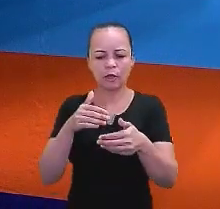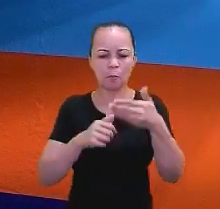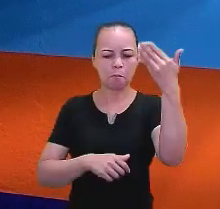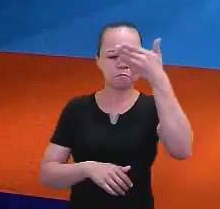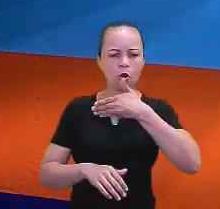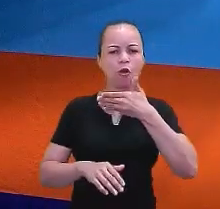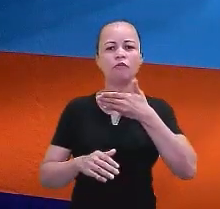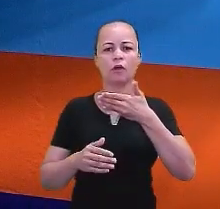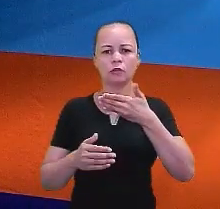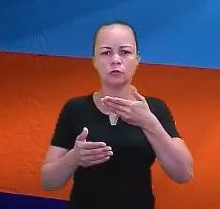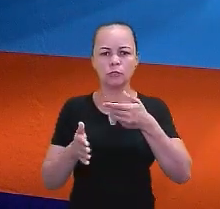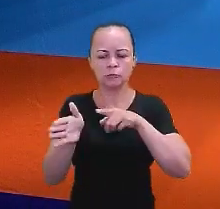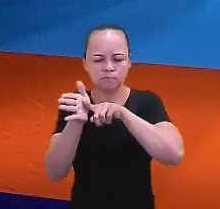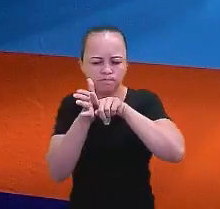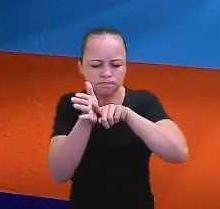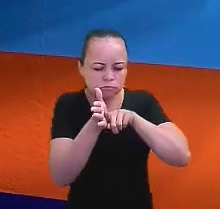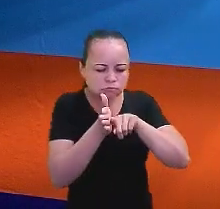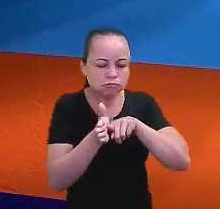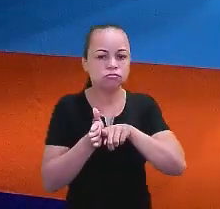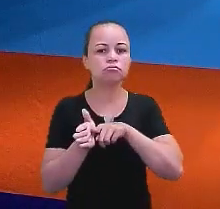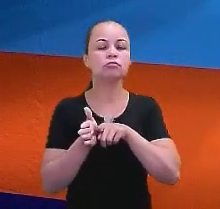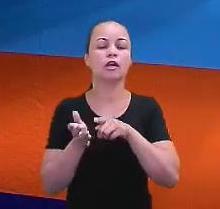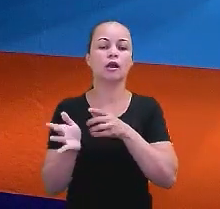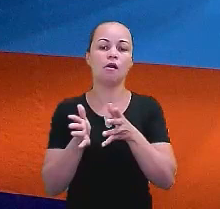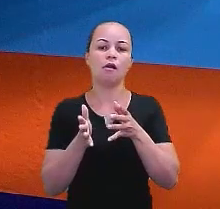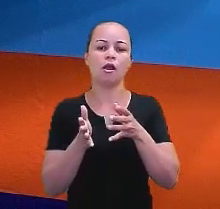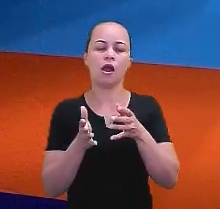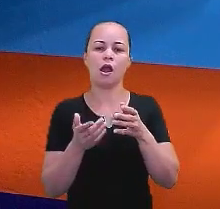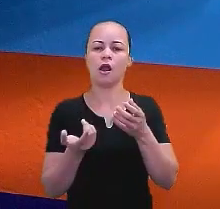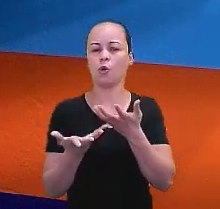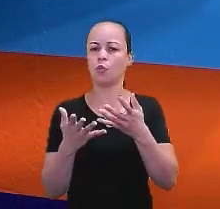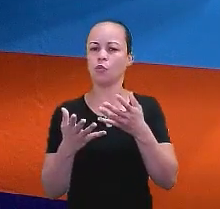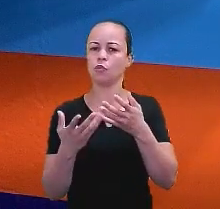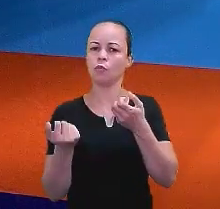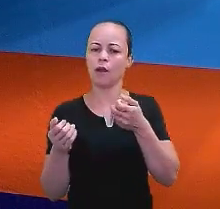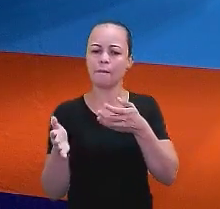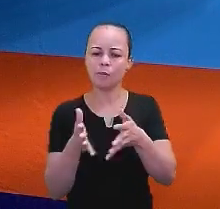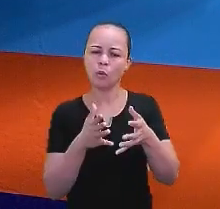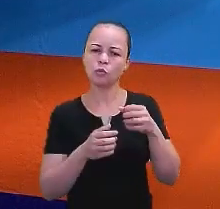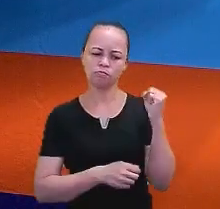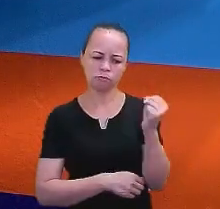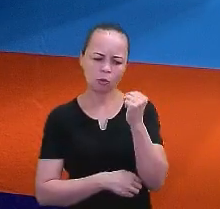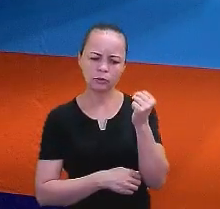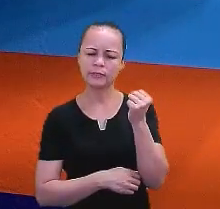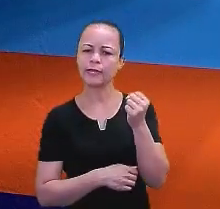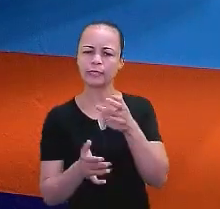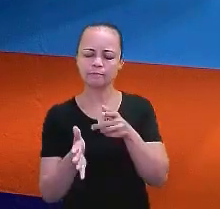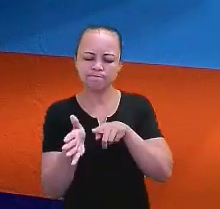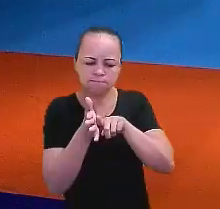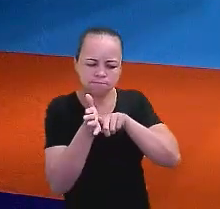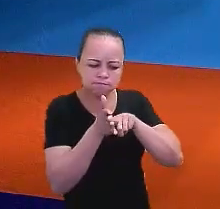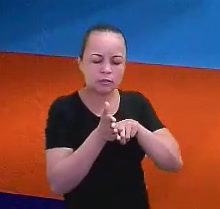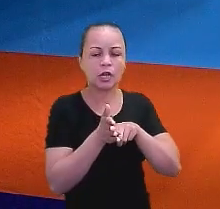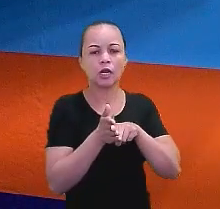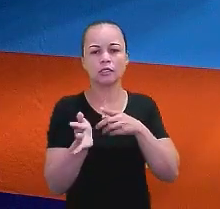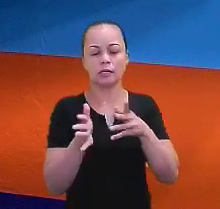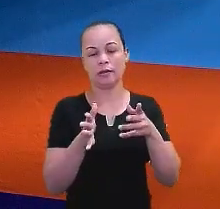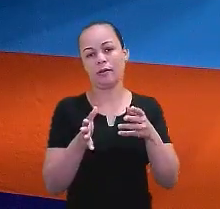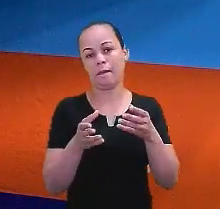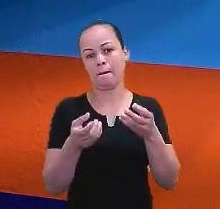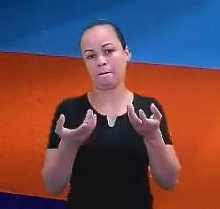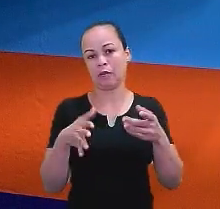provas analisadas, um abuso de poder para que pudesse, mesmo que dentro